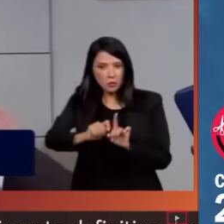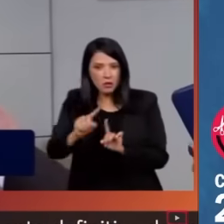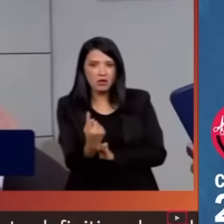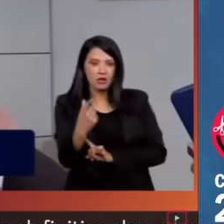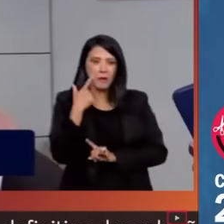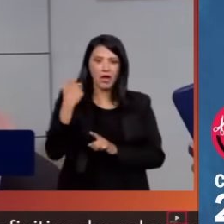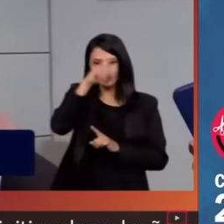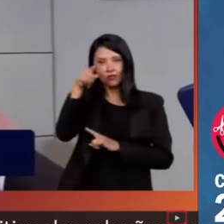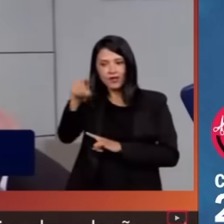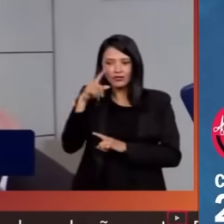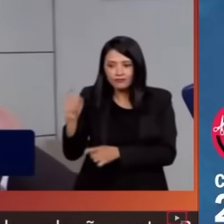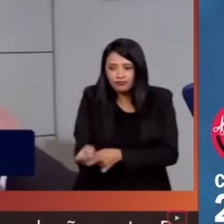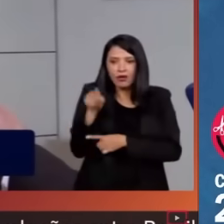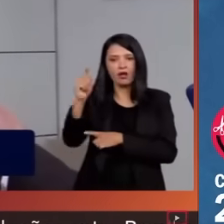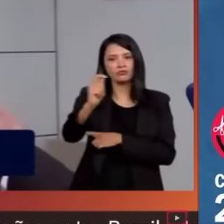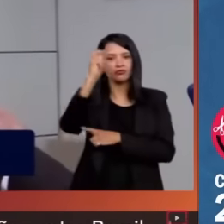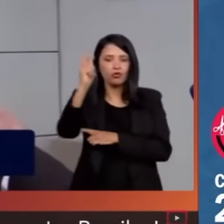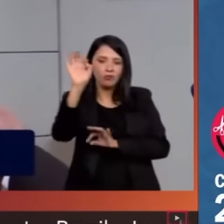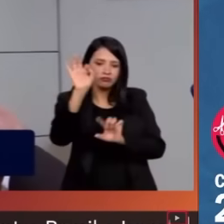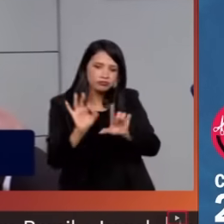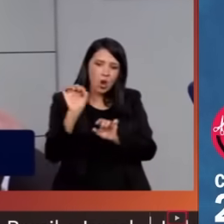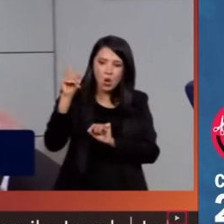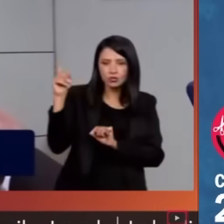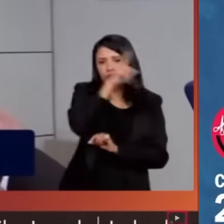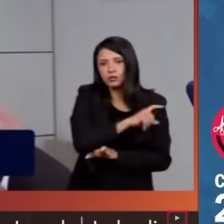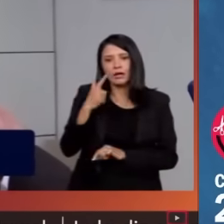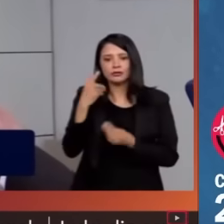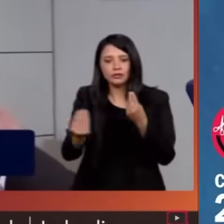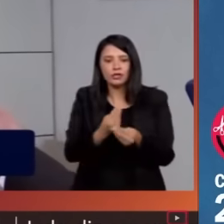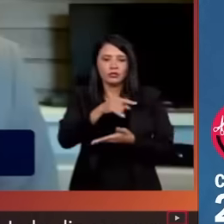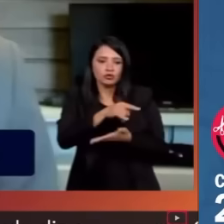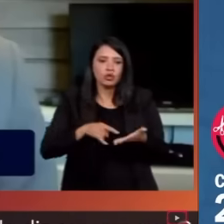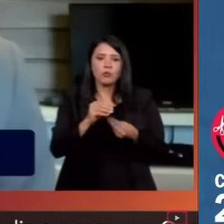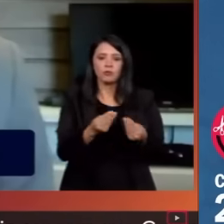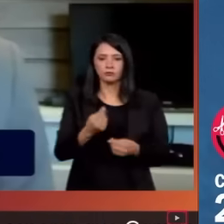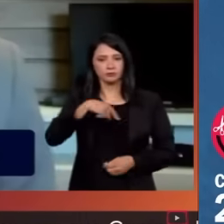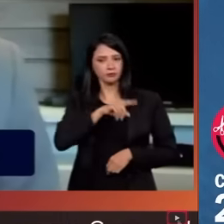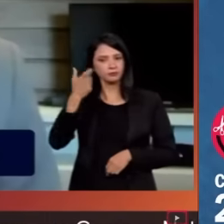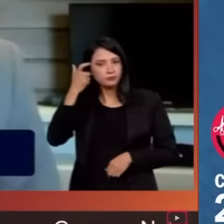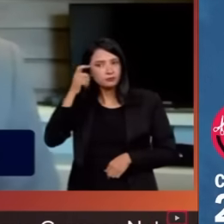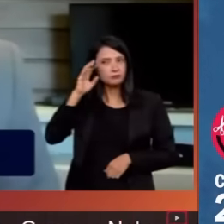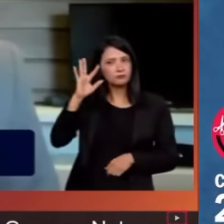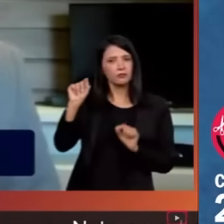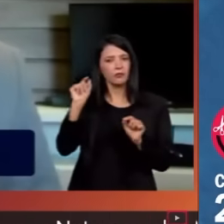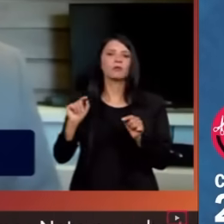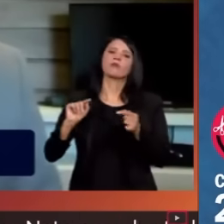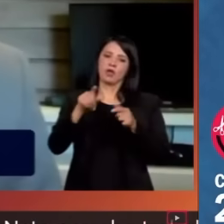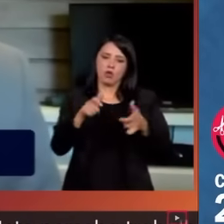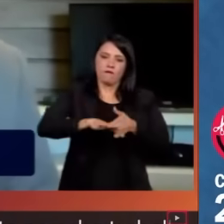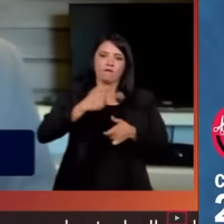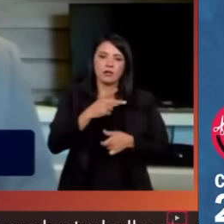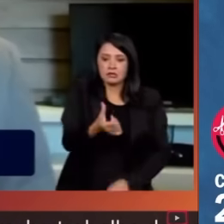de escoar o arroz que tá lá no Rio Grande do Sul quer seja por logística quer seja por dificuldade de emissão de notas fiscais o que nós estamos imaginando conforme disse o setor